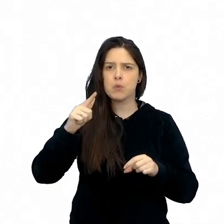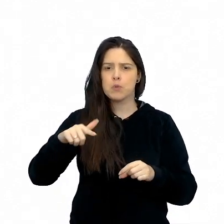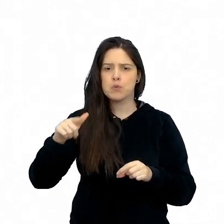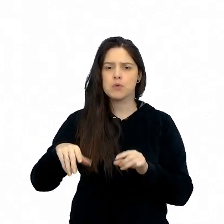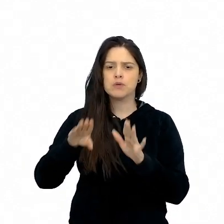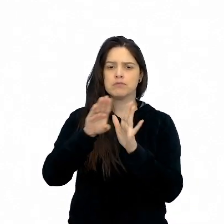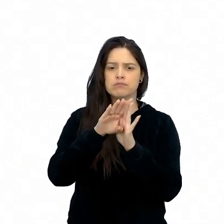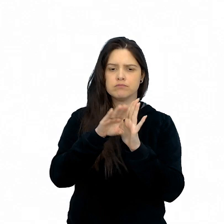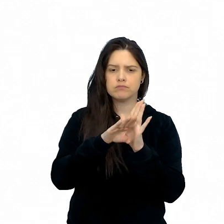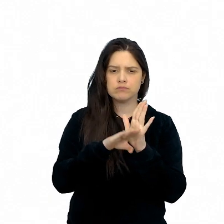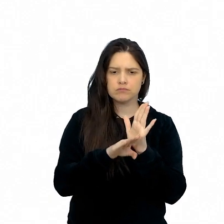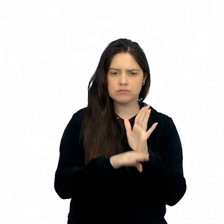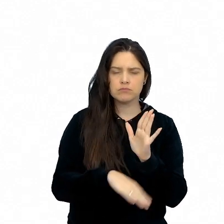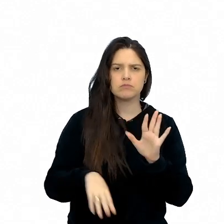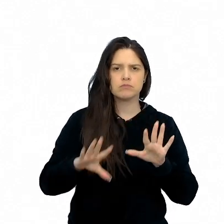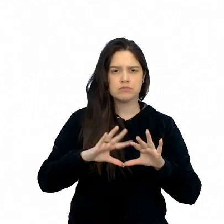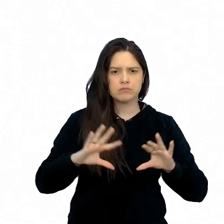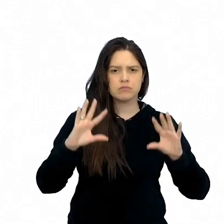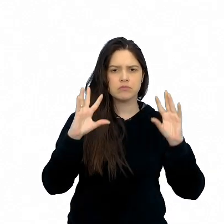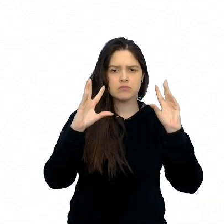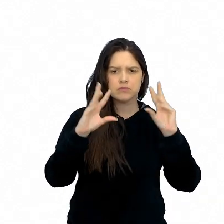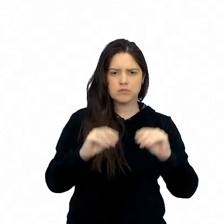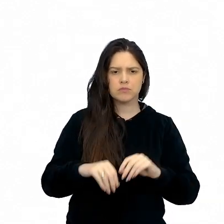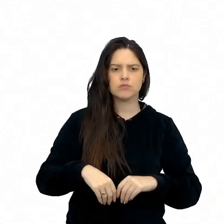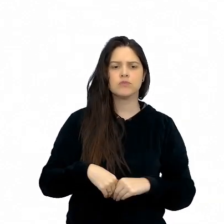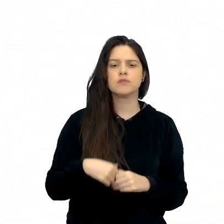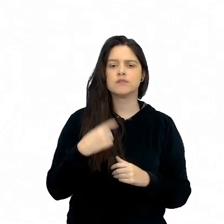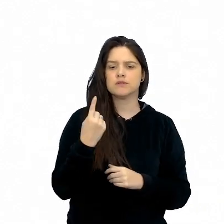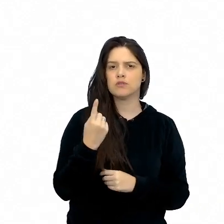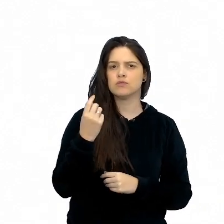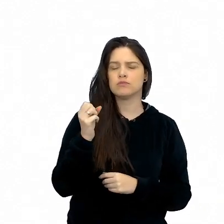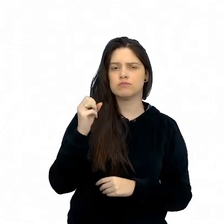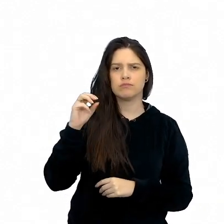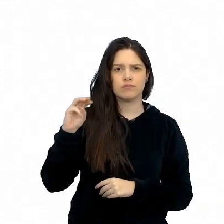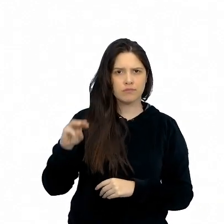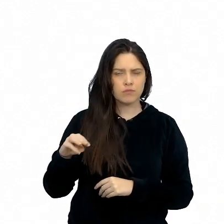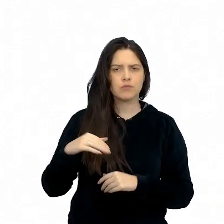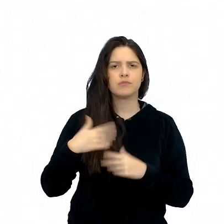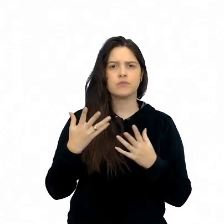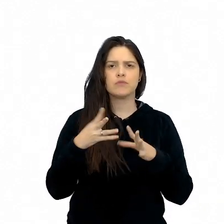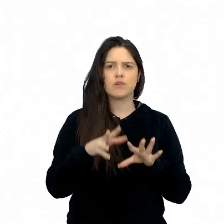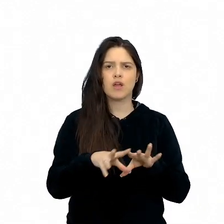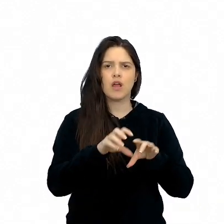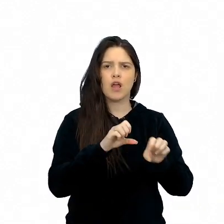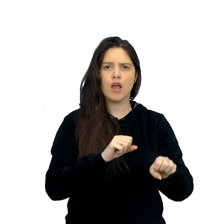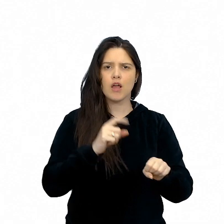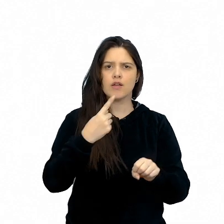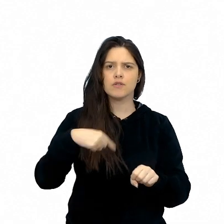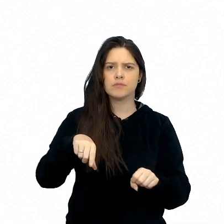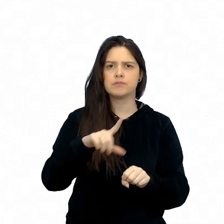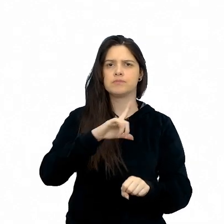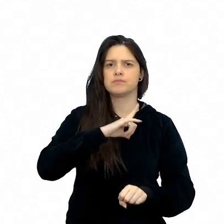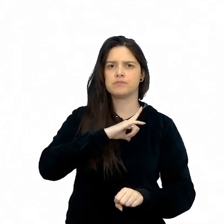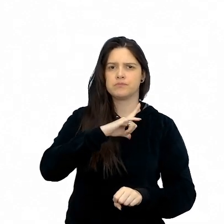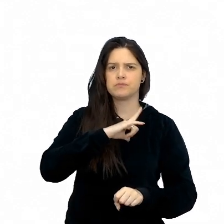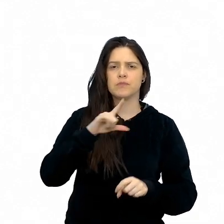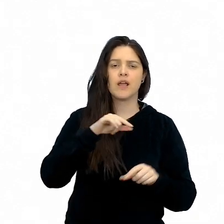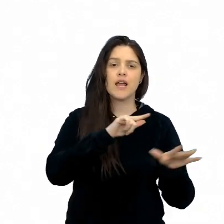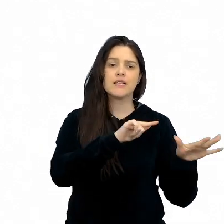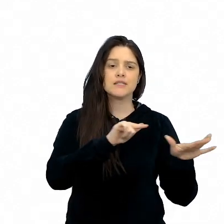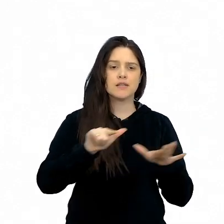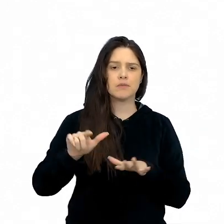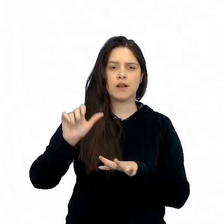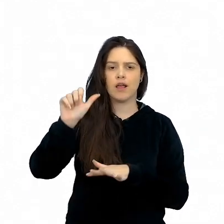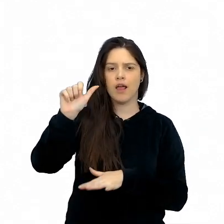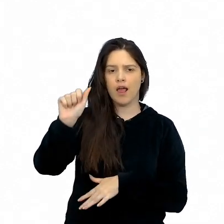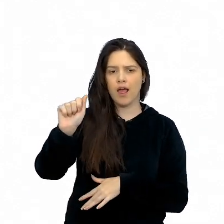dobramento, ou seja, fazendo um percentual de 180 minutos de formação. Dessa formação, o que nós temos? Nós temos a semana A, que